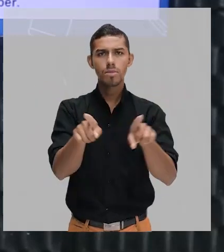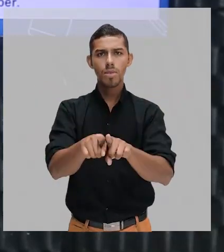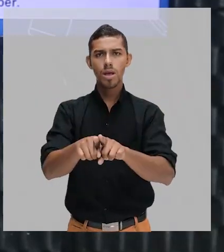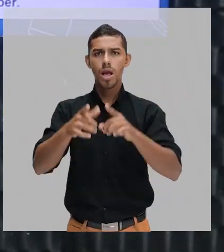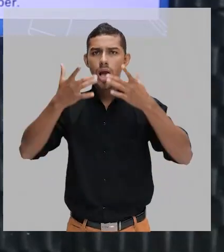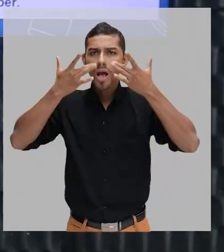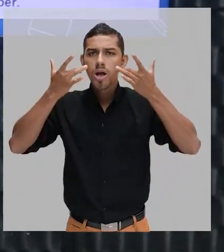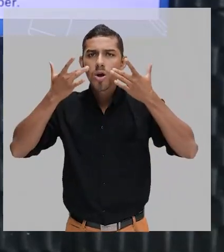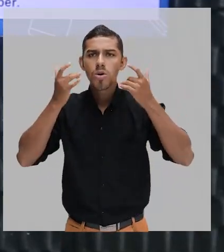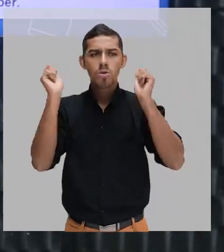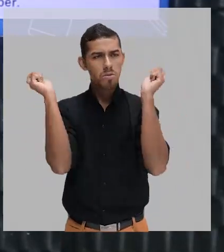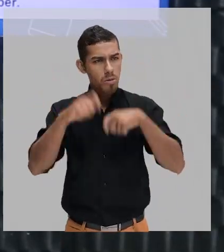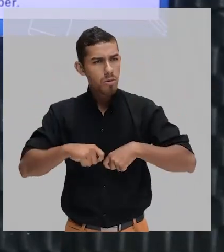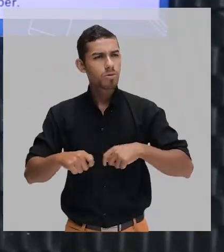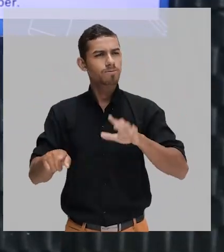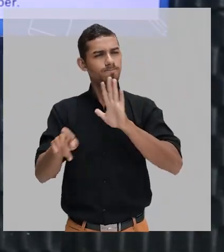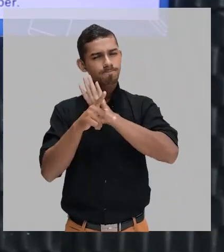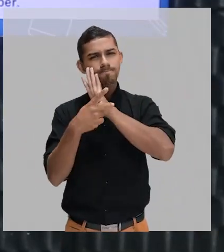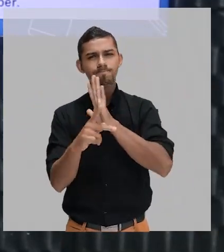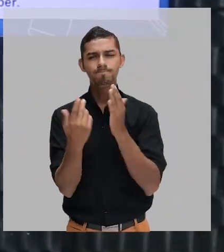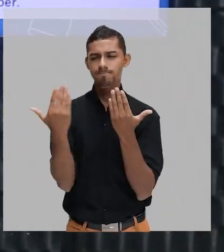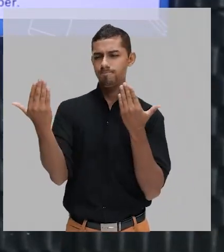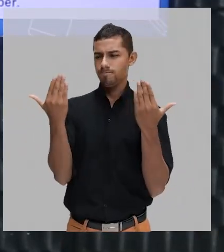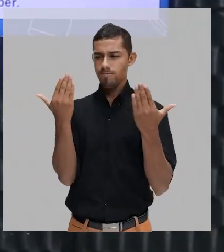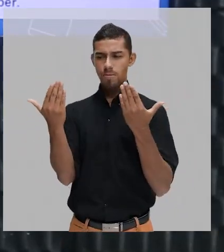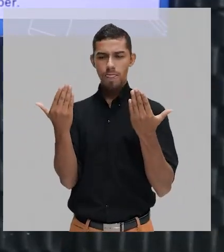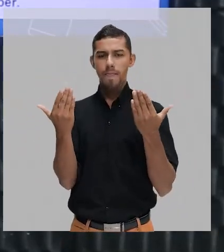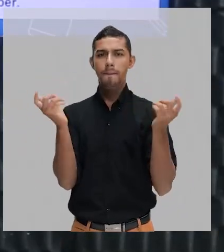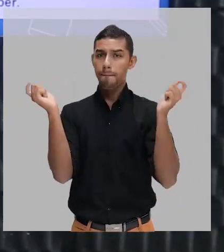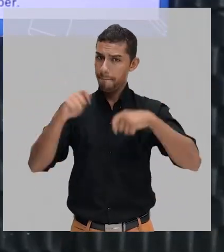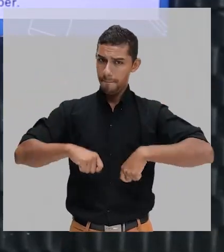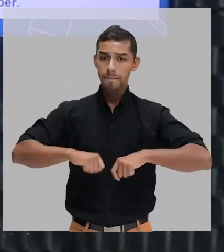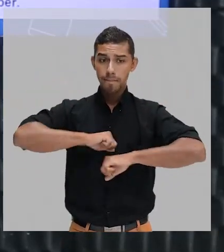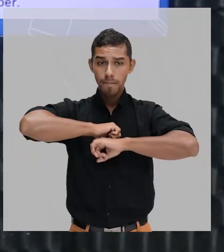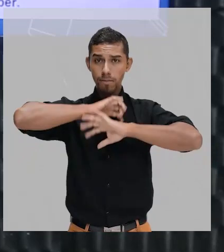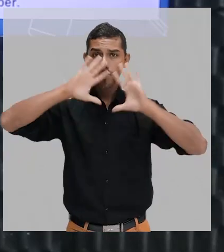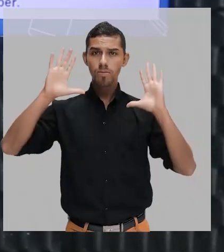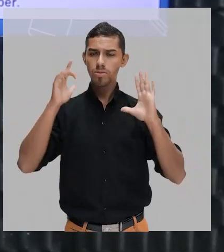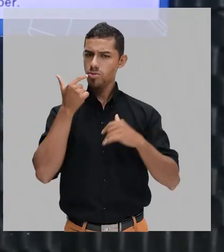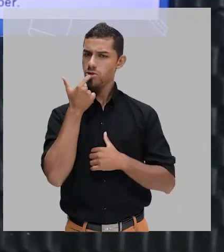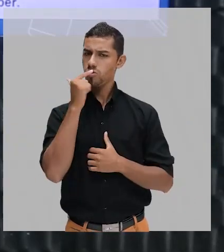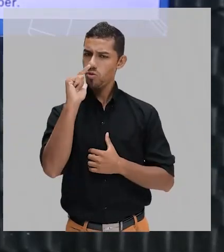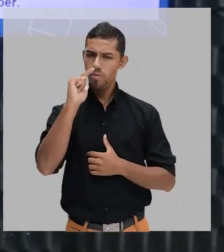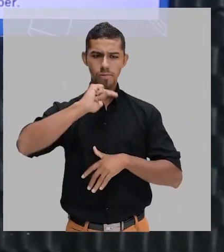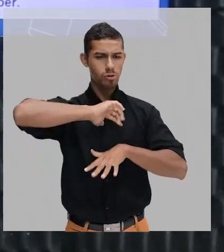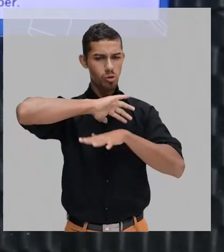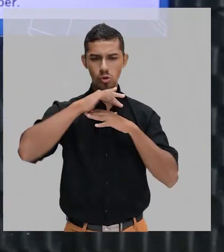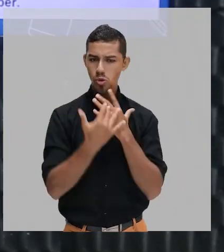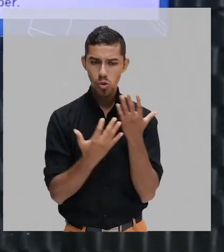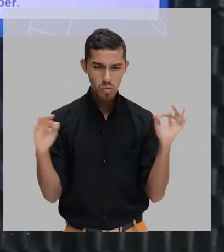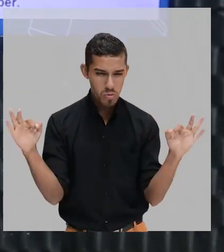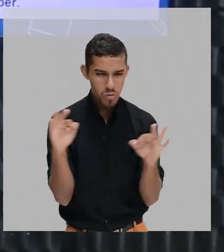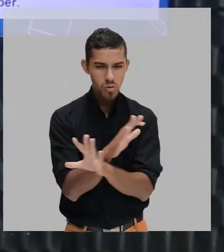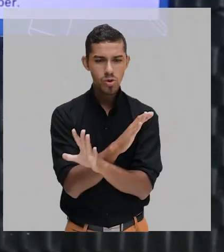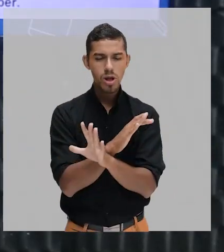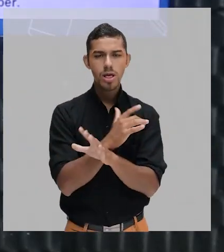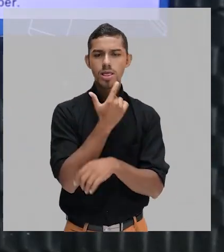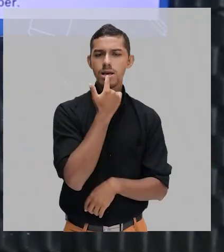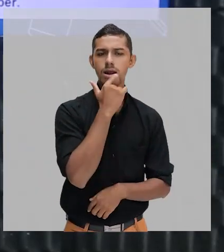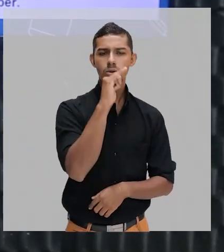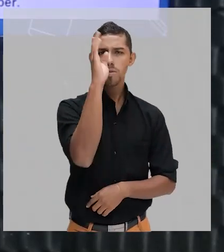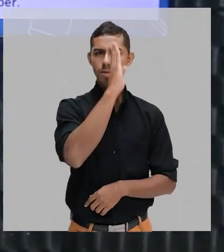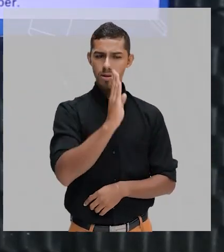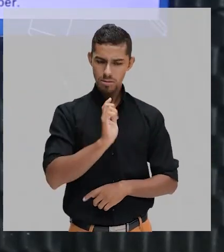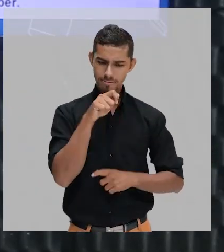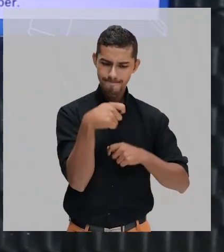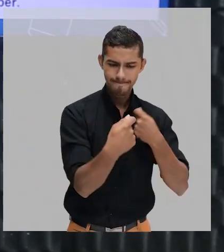gente pode fazer grosseiramente aí uma comparação e deixar claro, né, que a língua das Libras é uma coisa